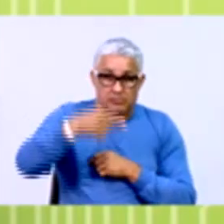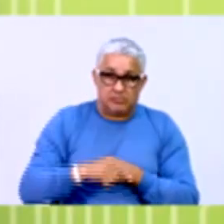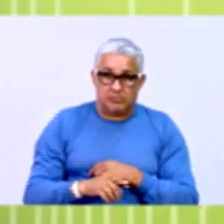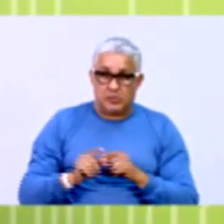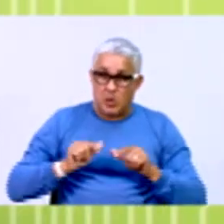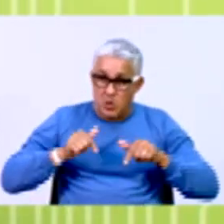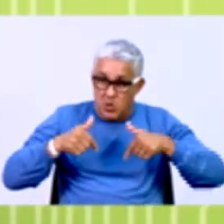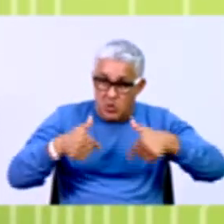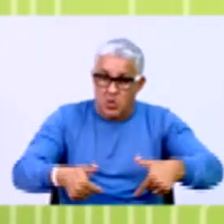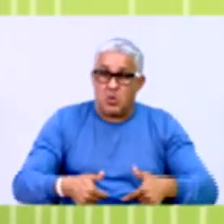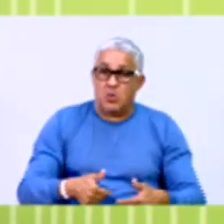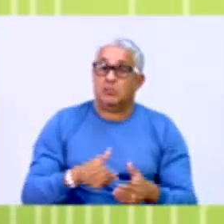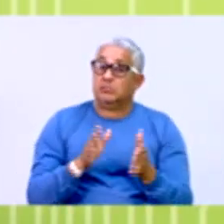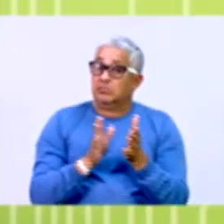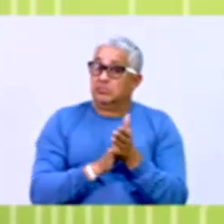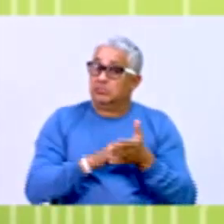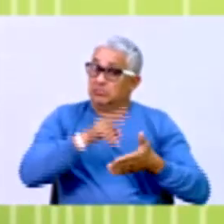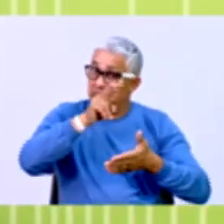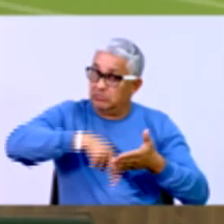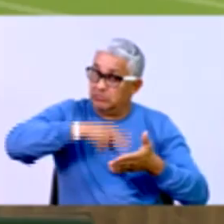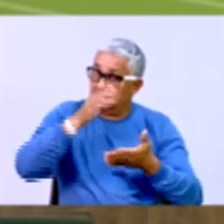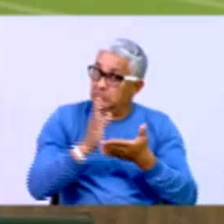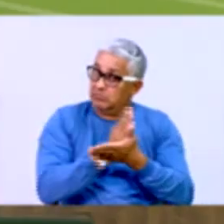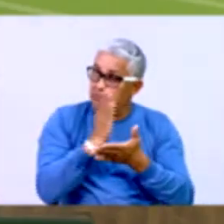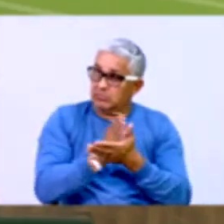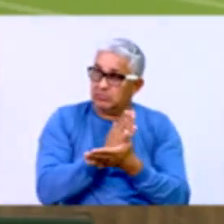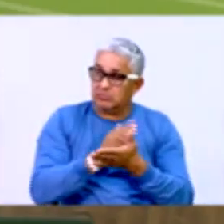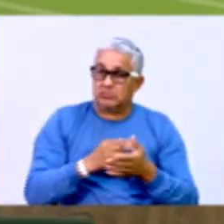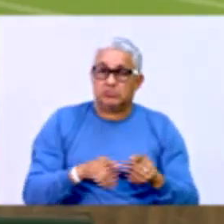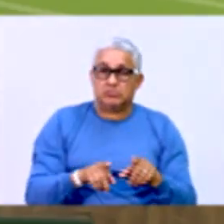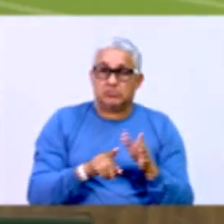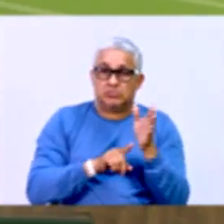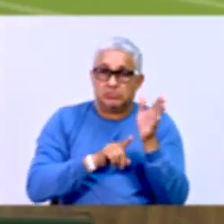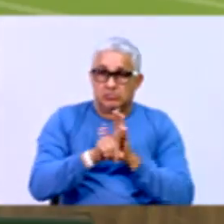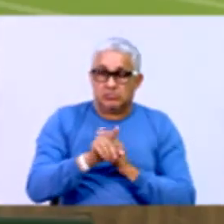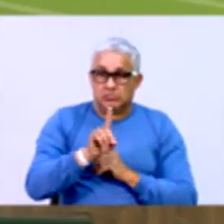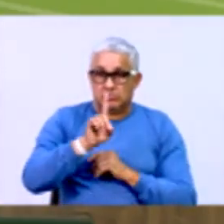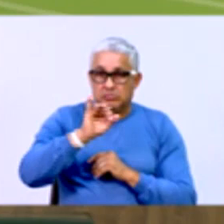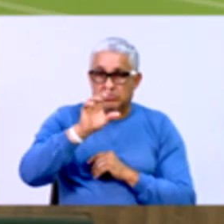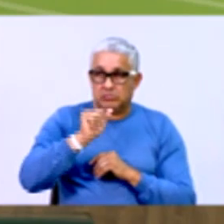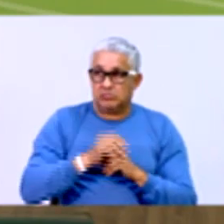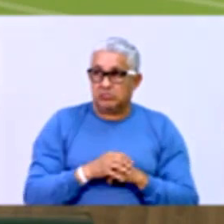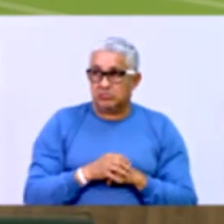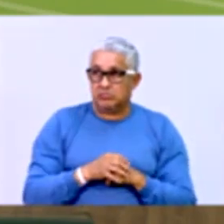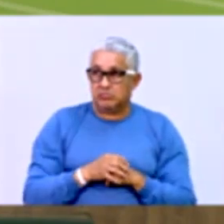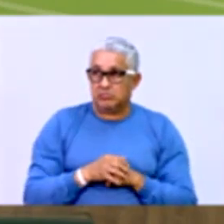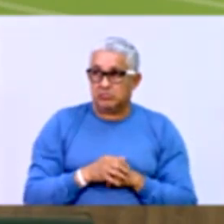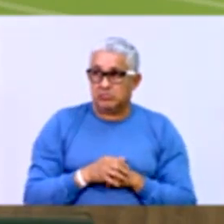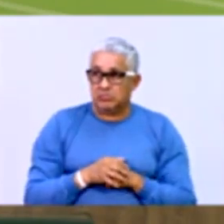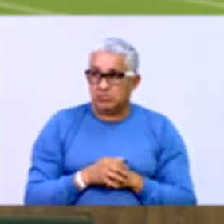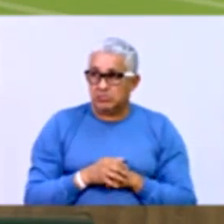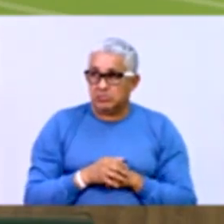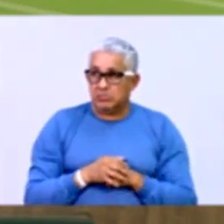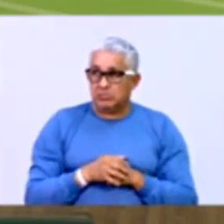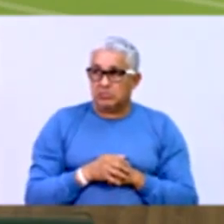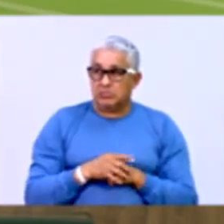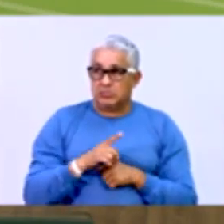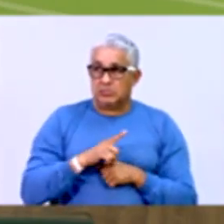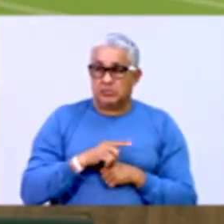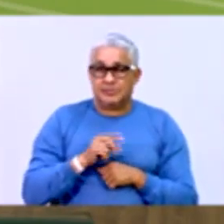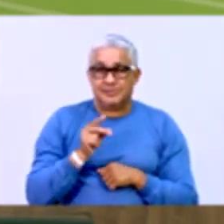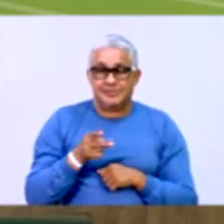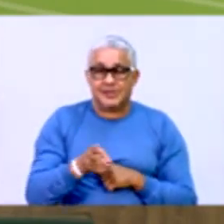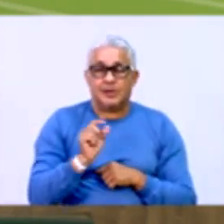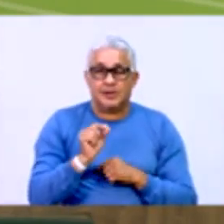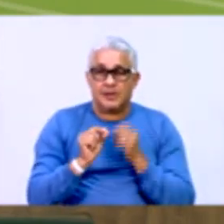aí, vamos dar uma olhada no livro, né, professor? Mais uma questão também, só a dica, né? Geralmente, né, a gente tenta sempre